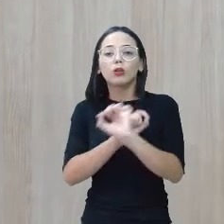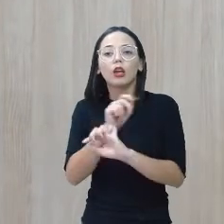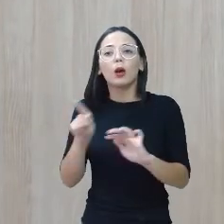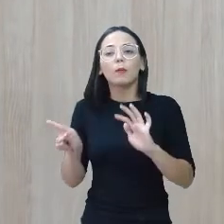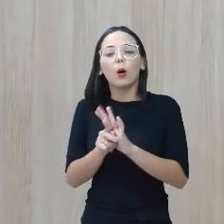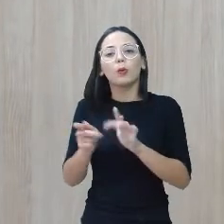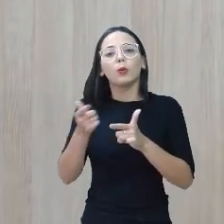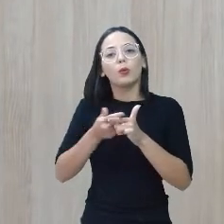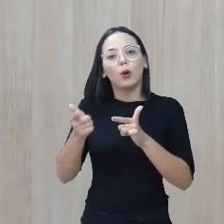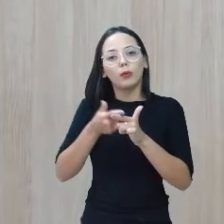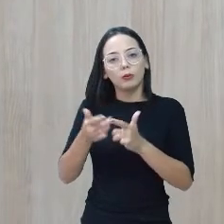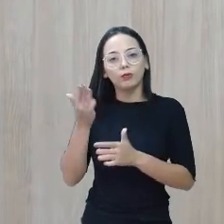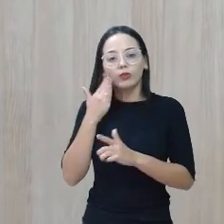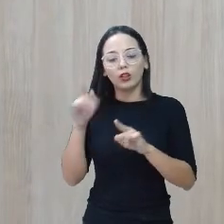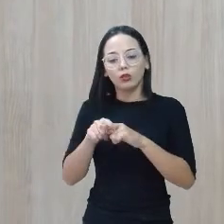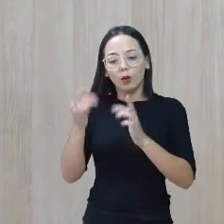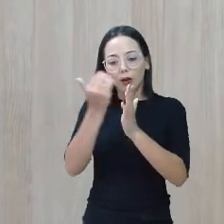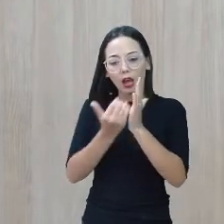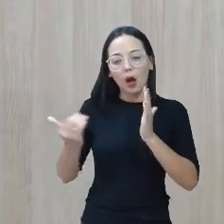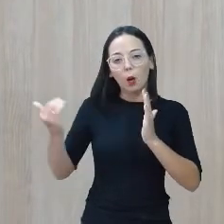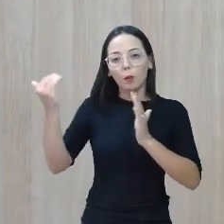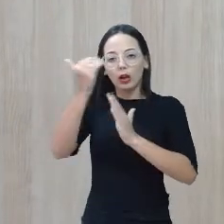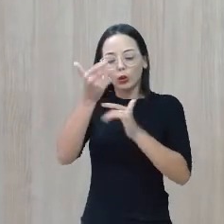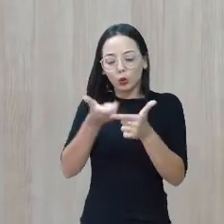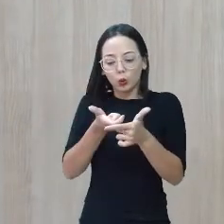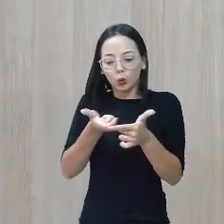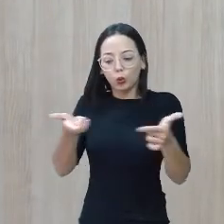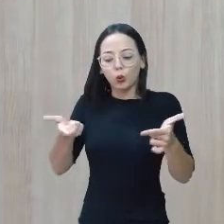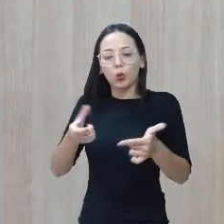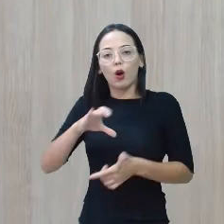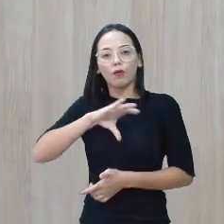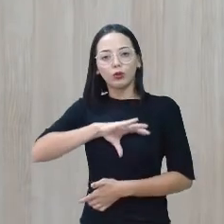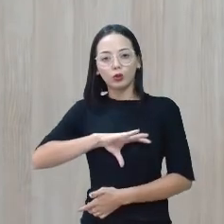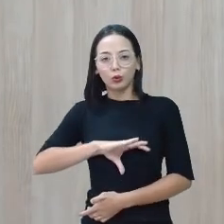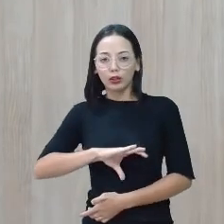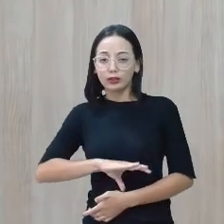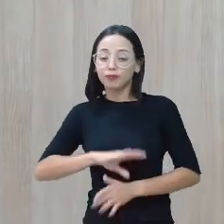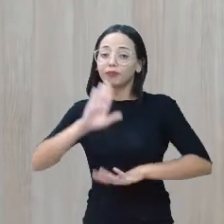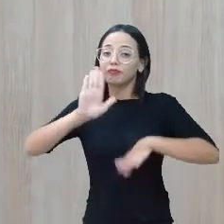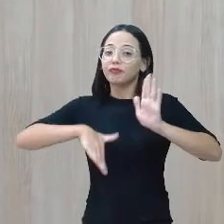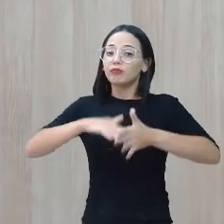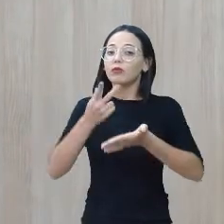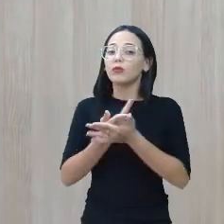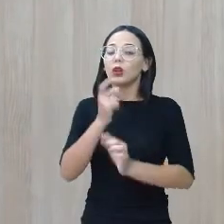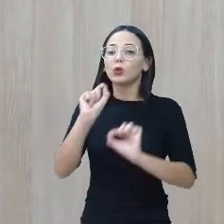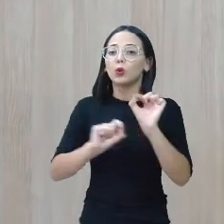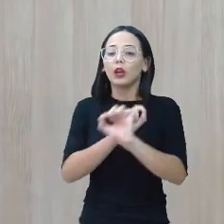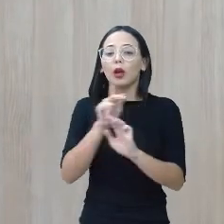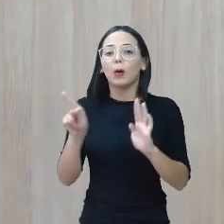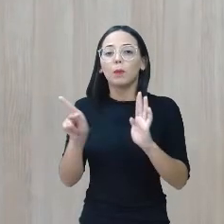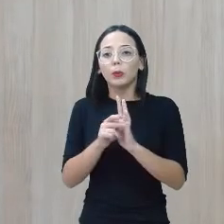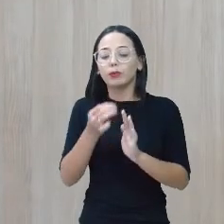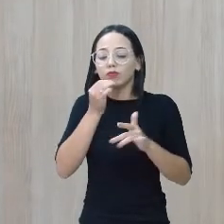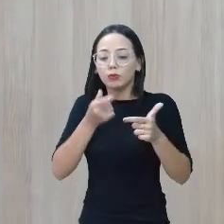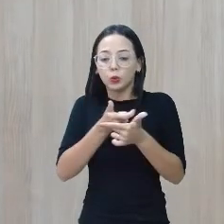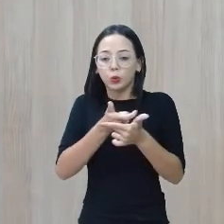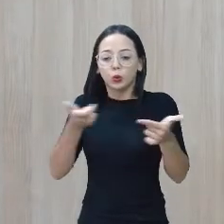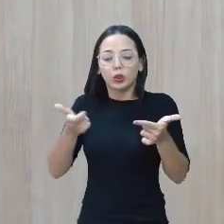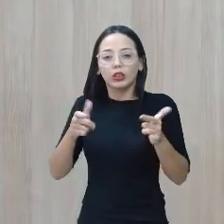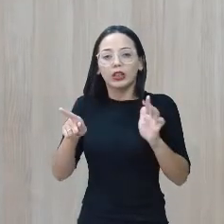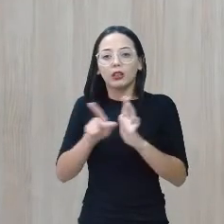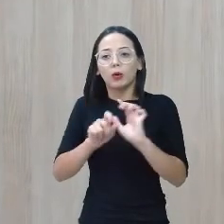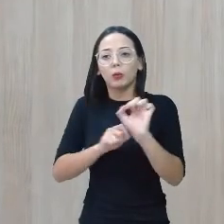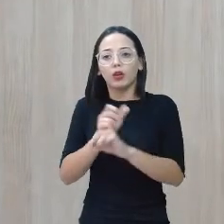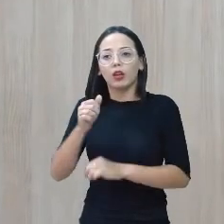esses problemas aí, aumento do fluxo menstrual também. Então, às vezes acontecem casos que o fluxo é tão grande que causa